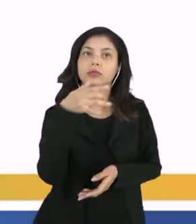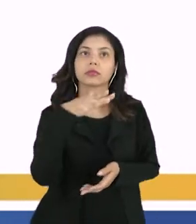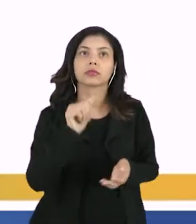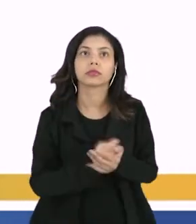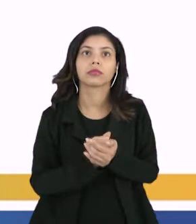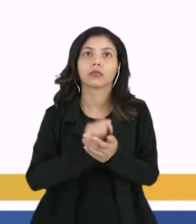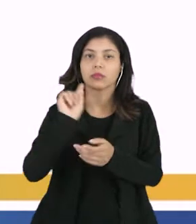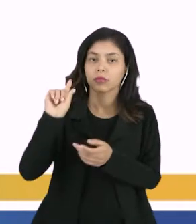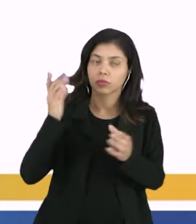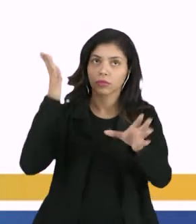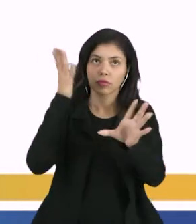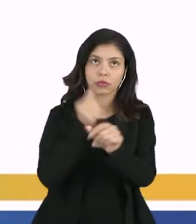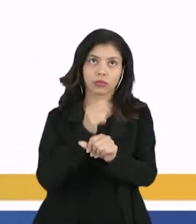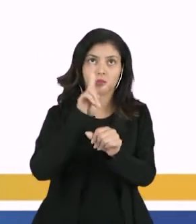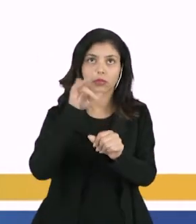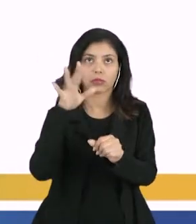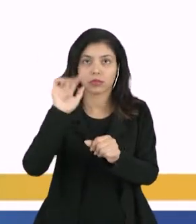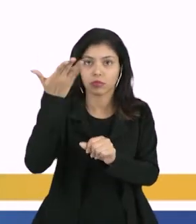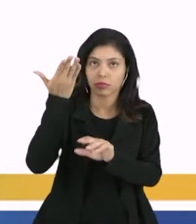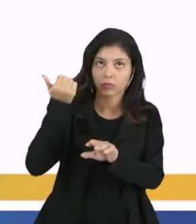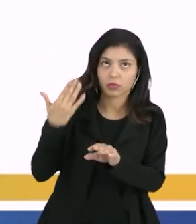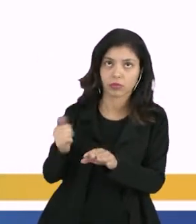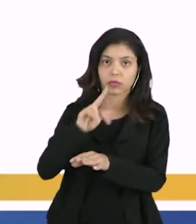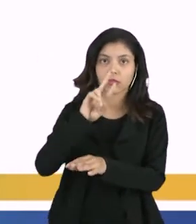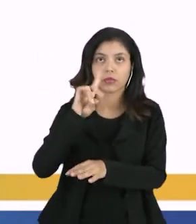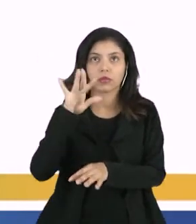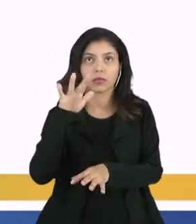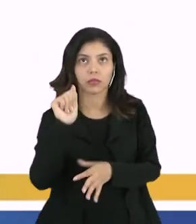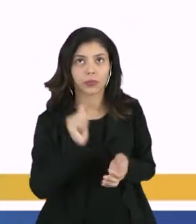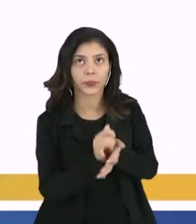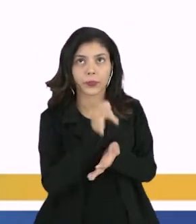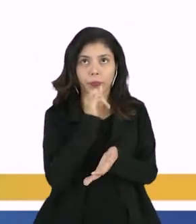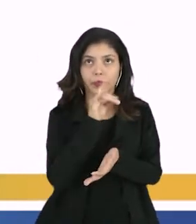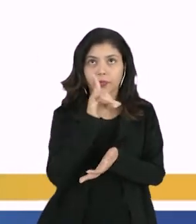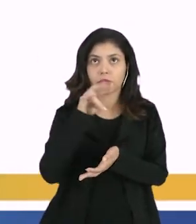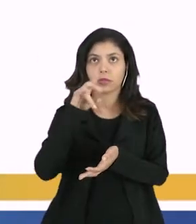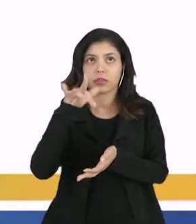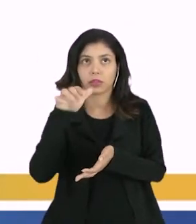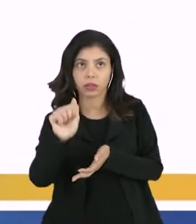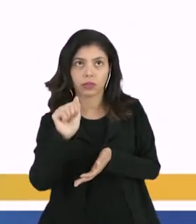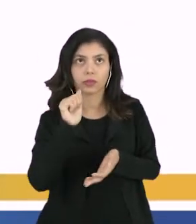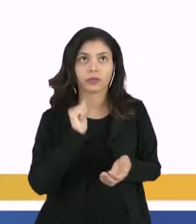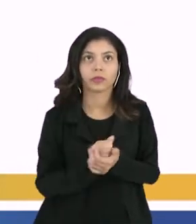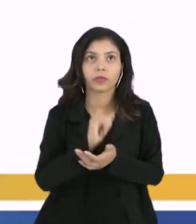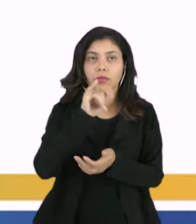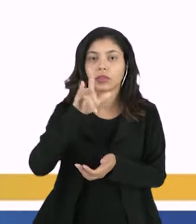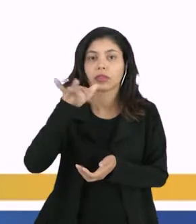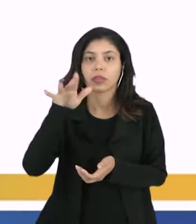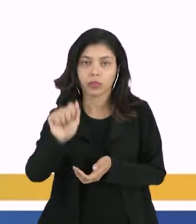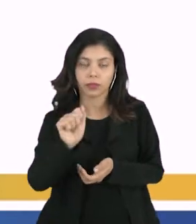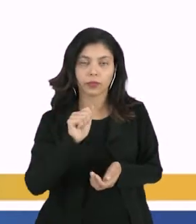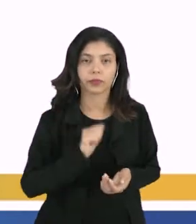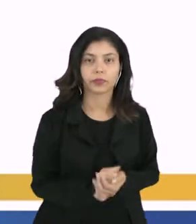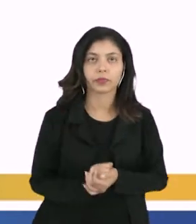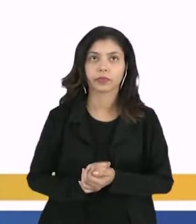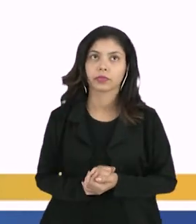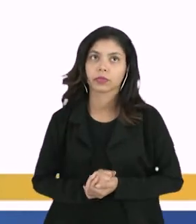prefixos são acrescentados antes do radical, por exemplo, desleal e